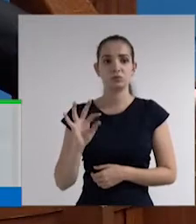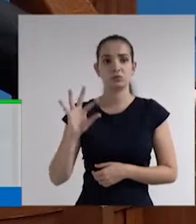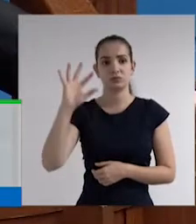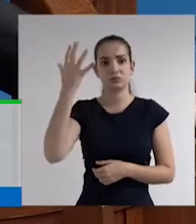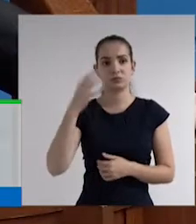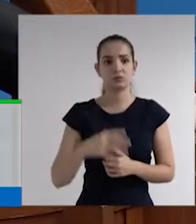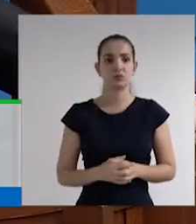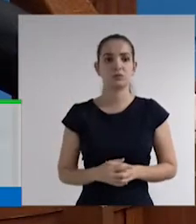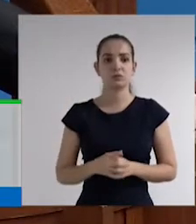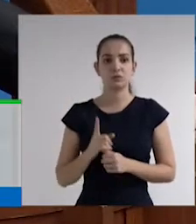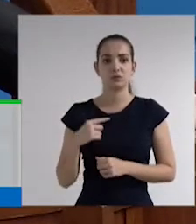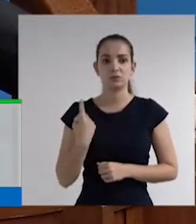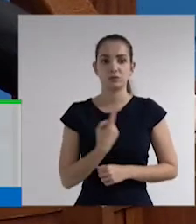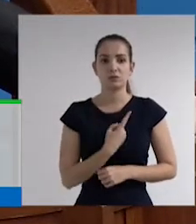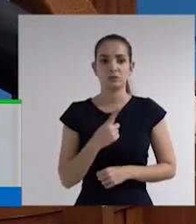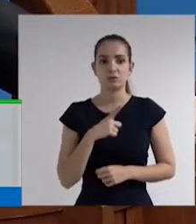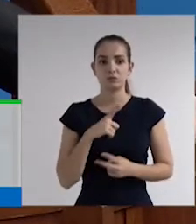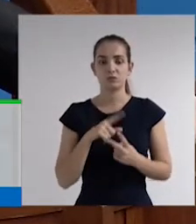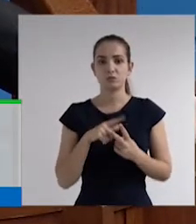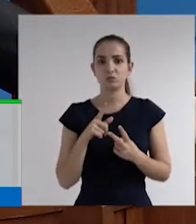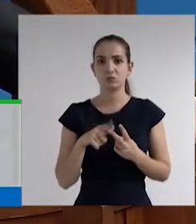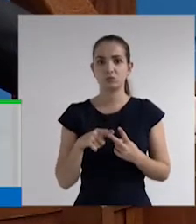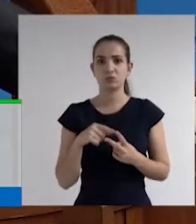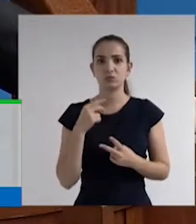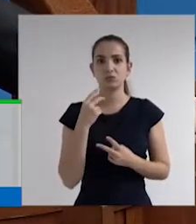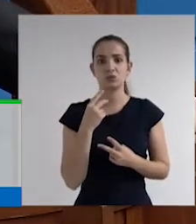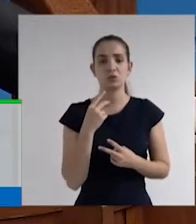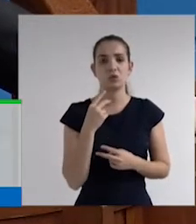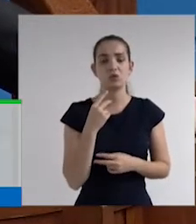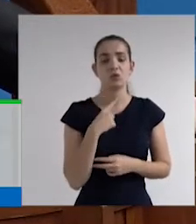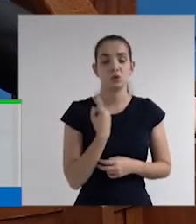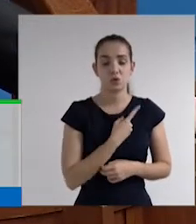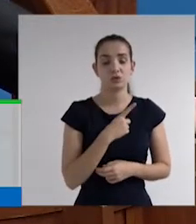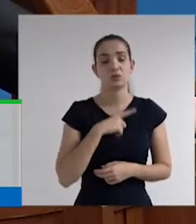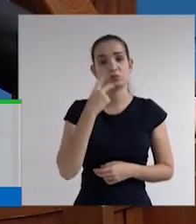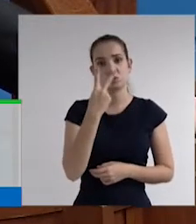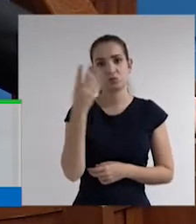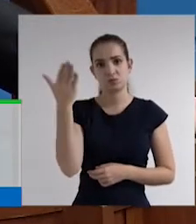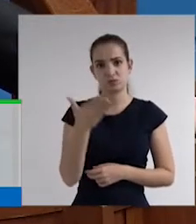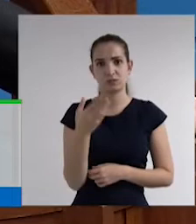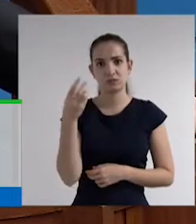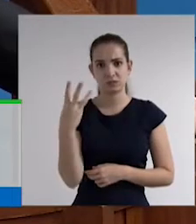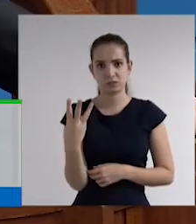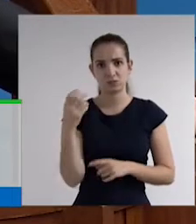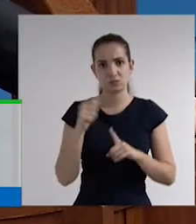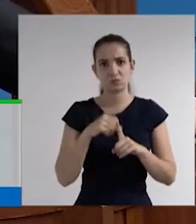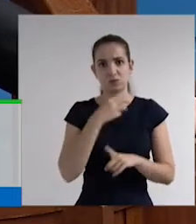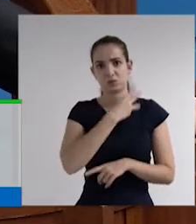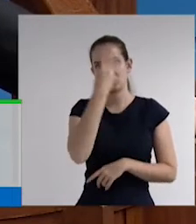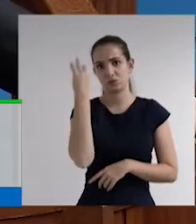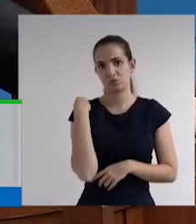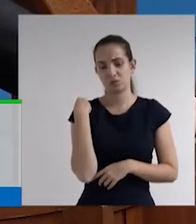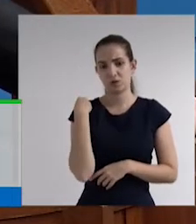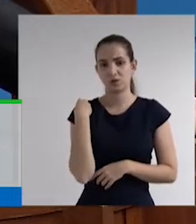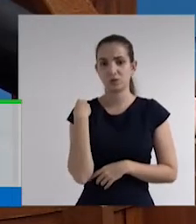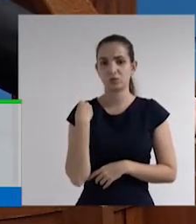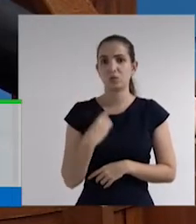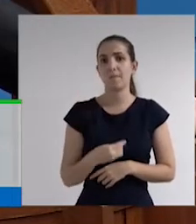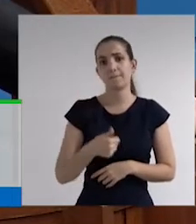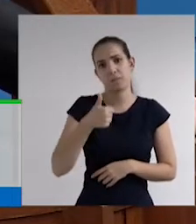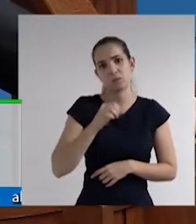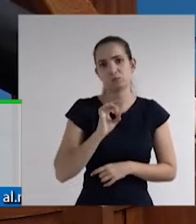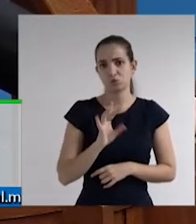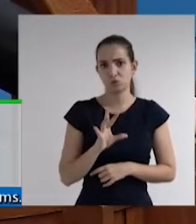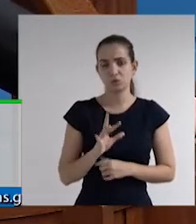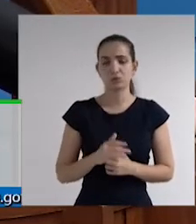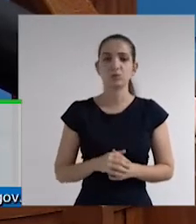acontecendo? Nós temos 2/3 do mês de maio funcionando, deputado Barbosinha. Então, nós vamos ter, já